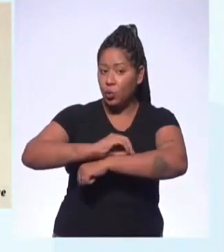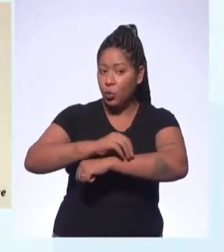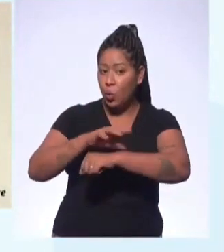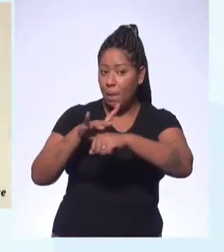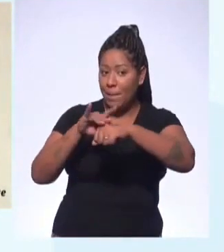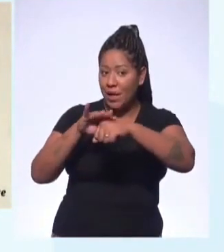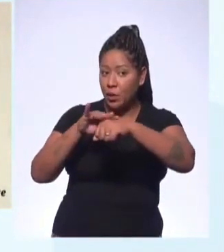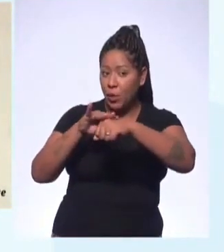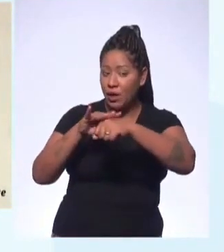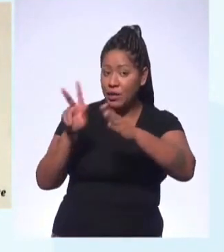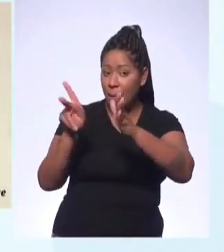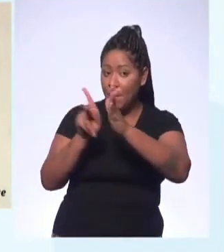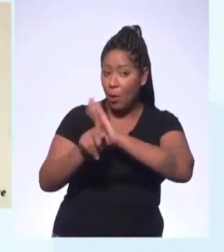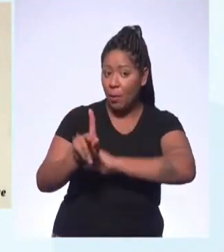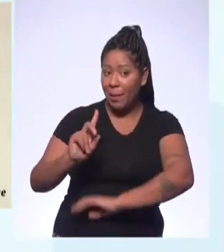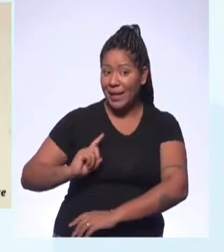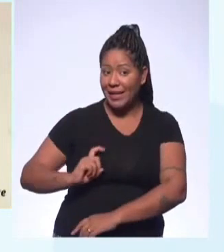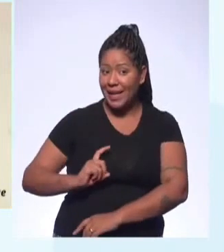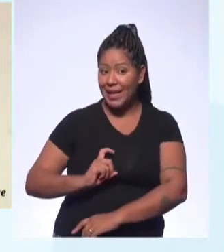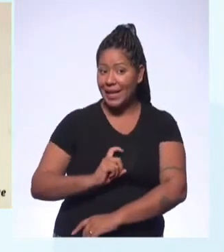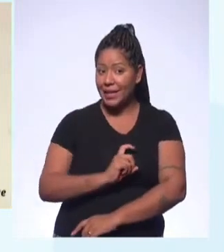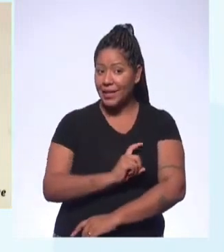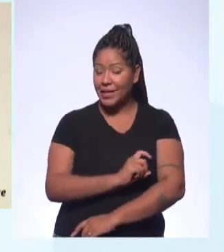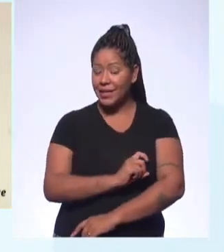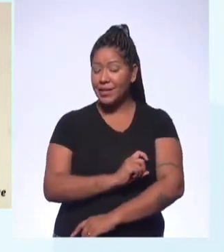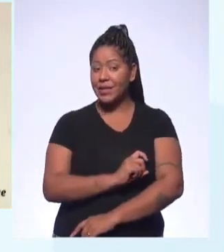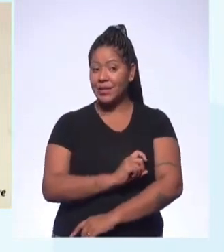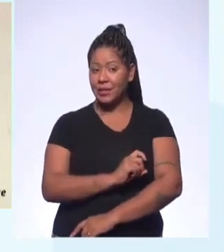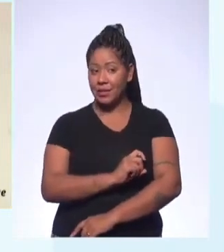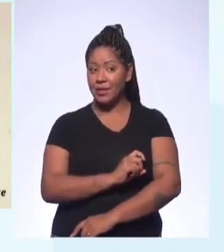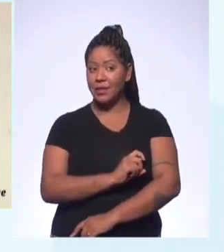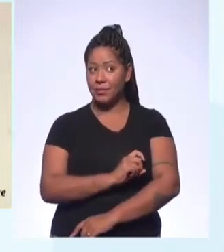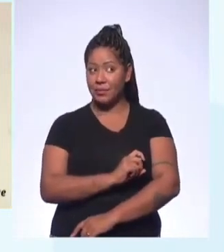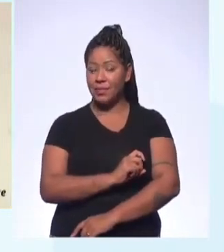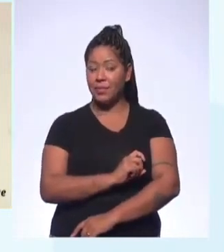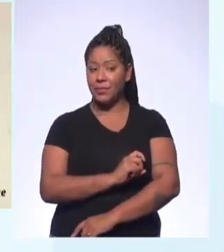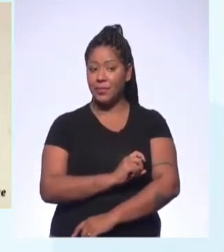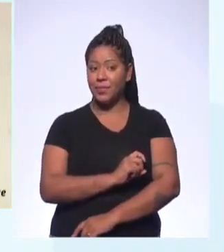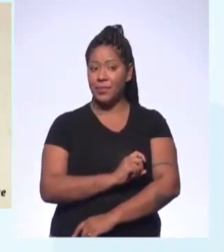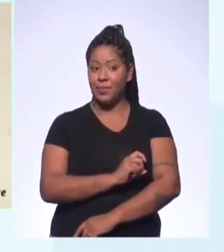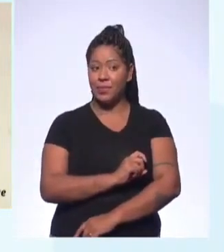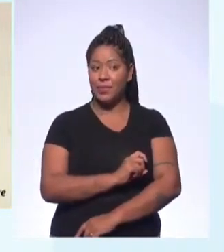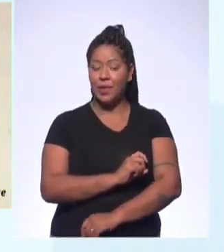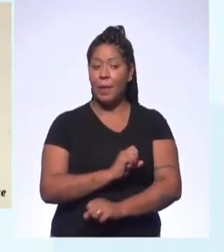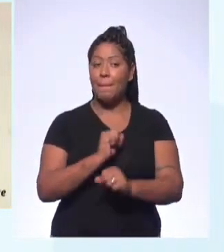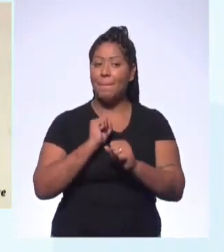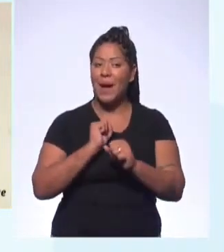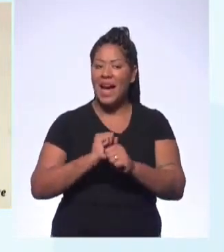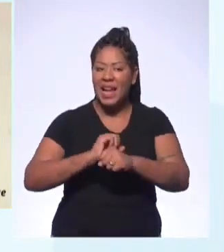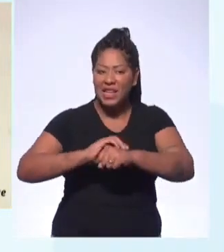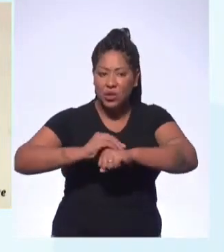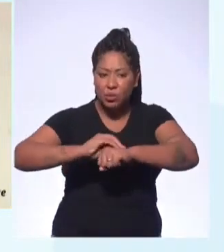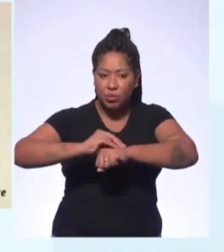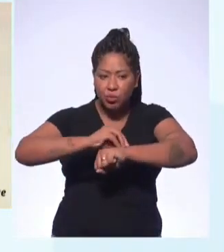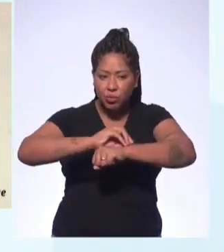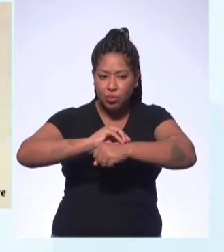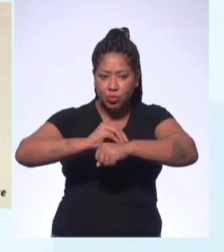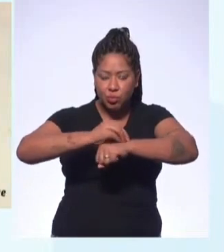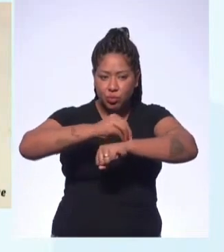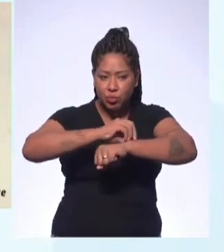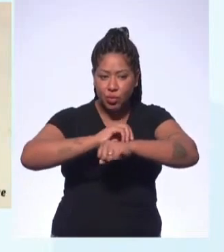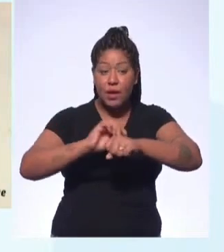então causada por uma bactéria e ela vai gerar, aí está aparecendo lesão na pele, mas também vai aparecer